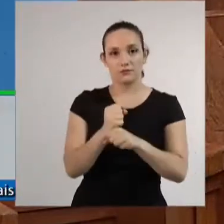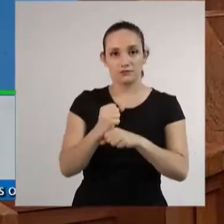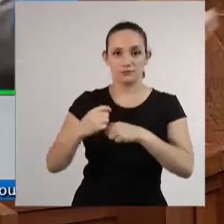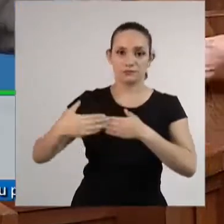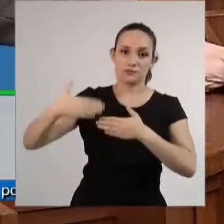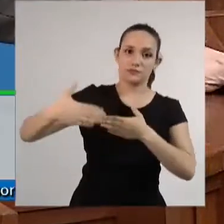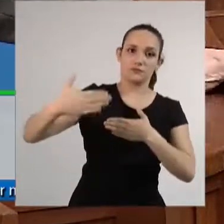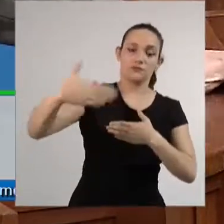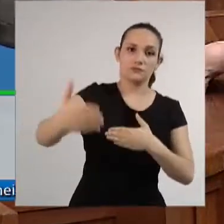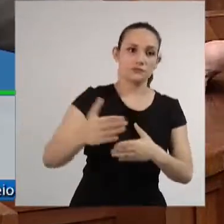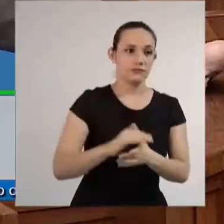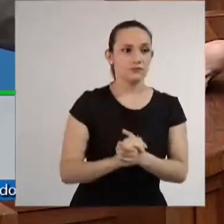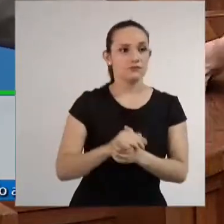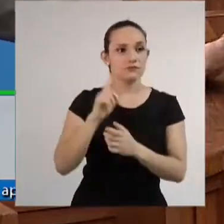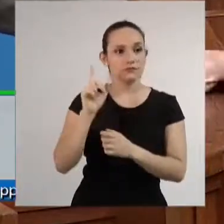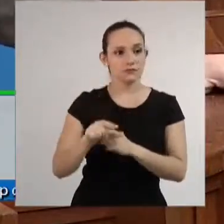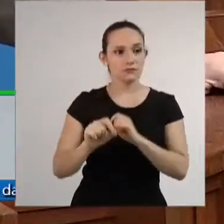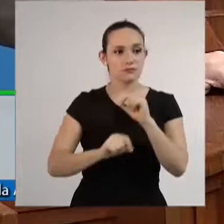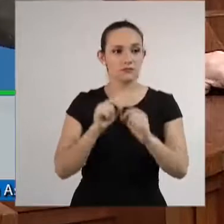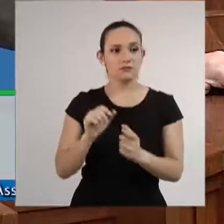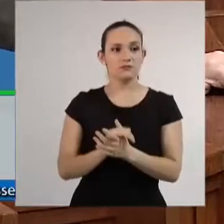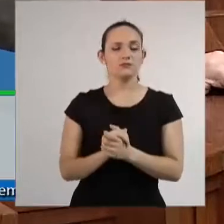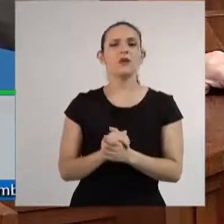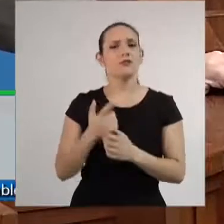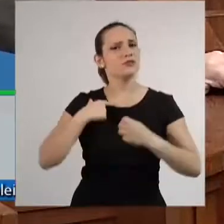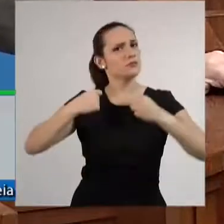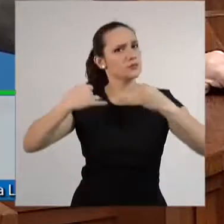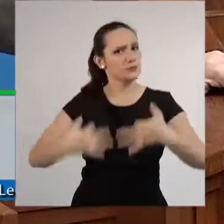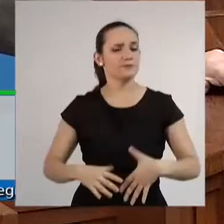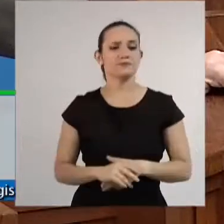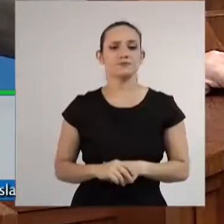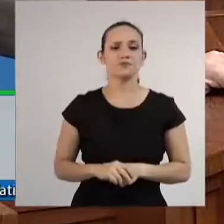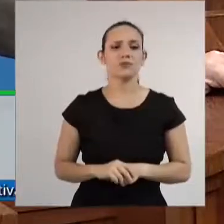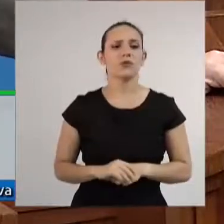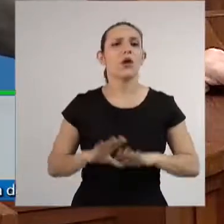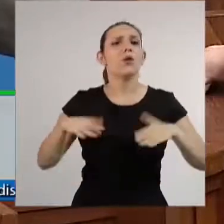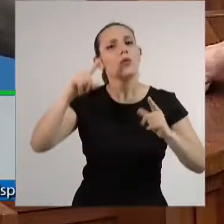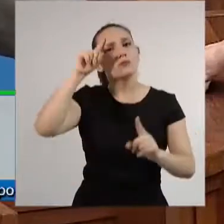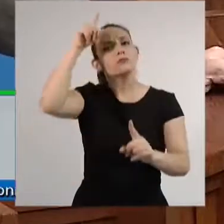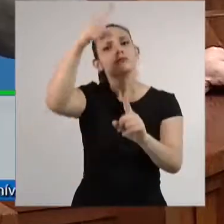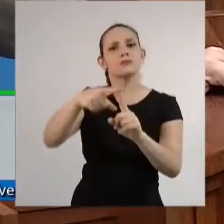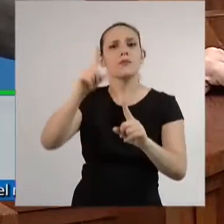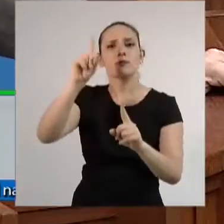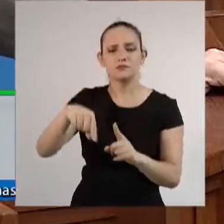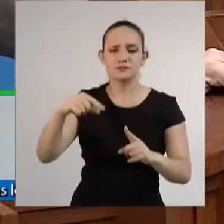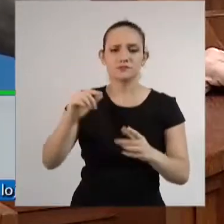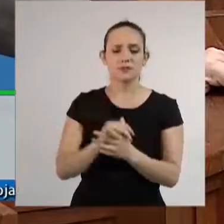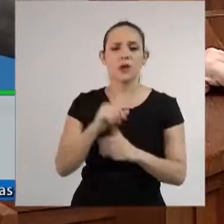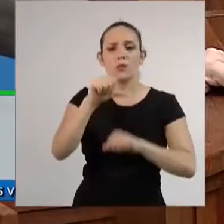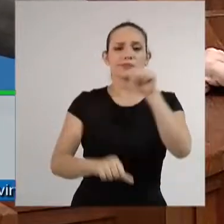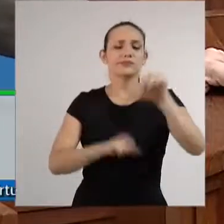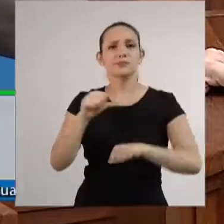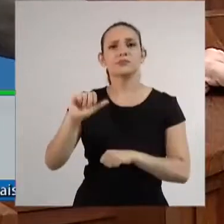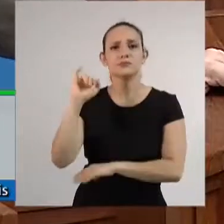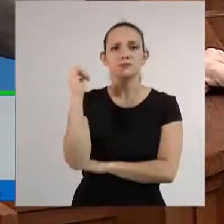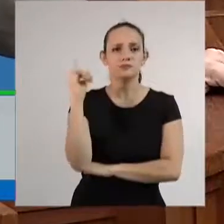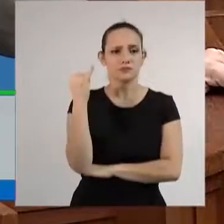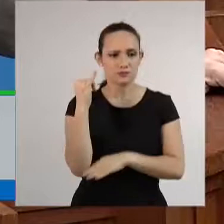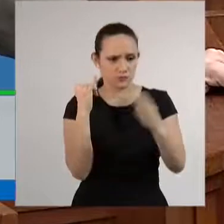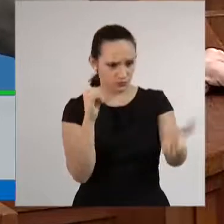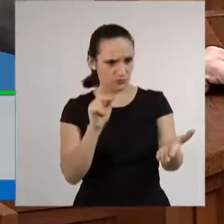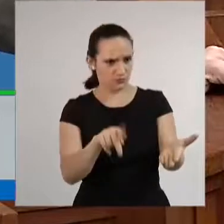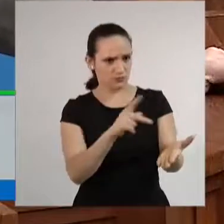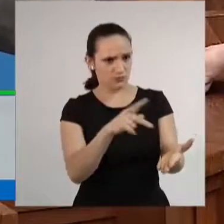seria tributada no destino. O que se objetiva aqui? Na verdade, na substituição tributária, professor